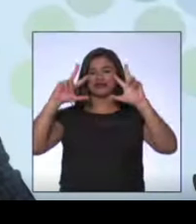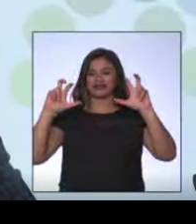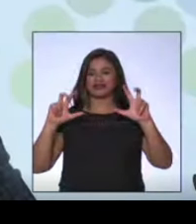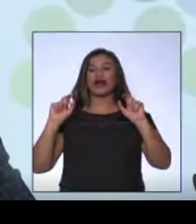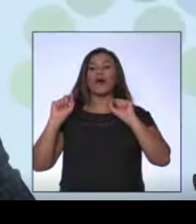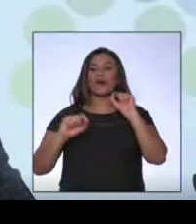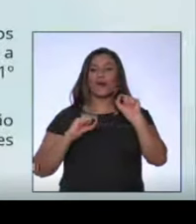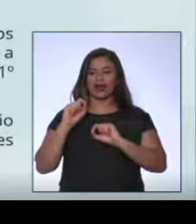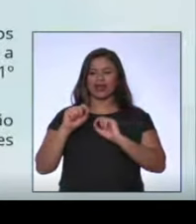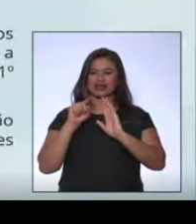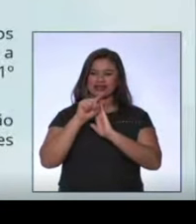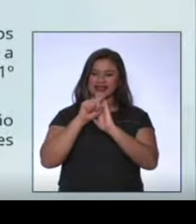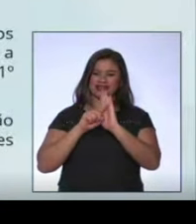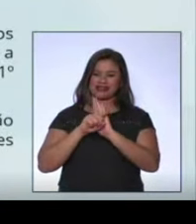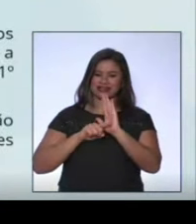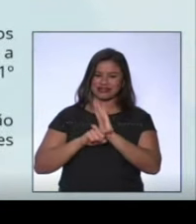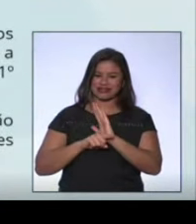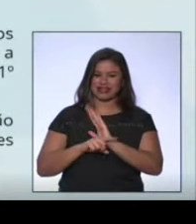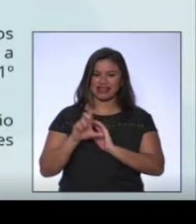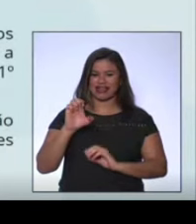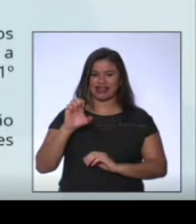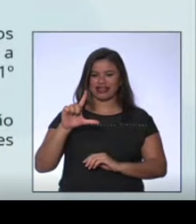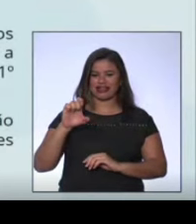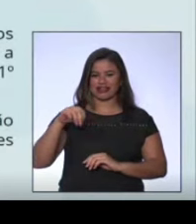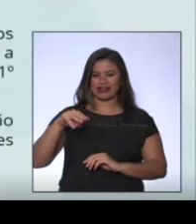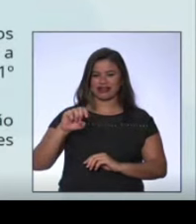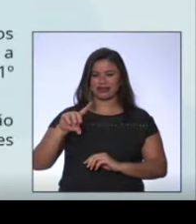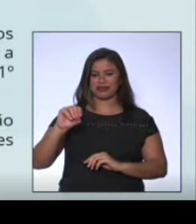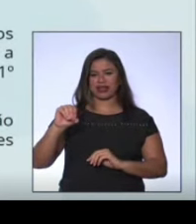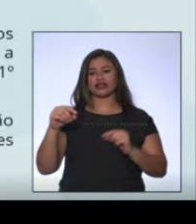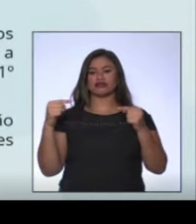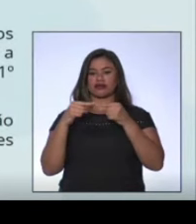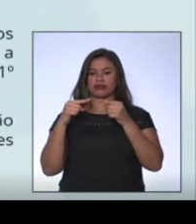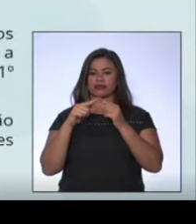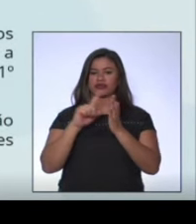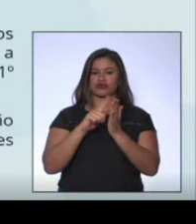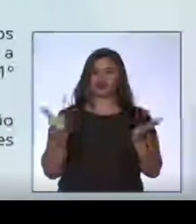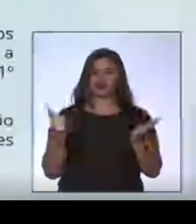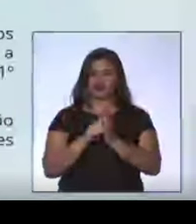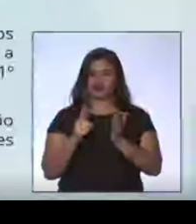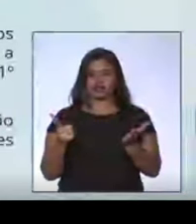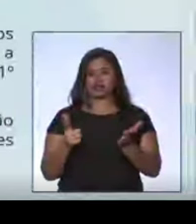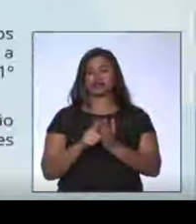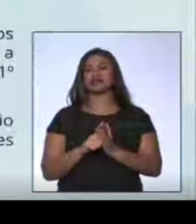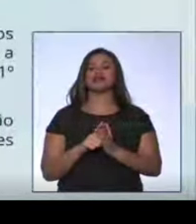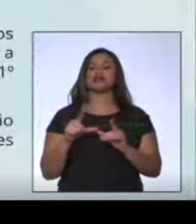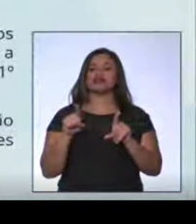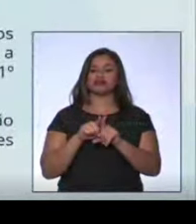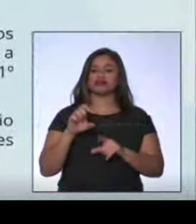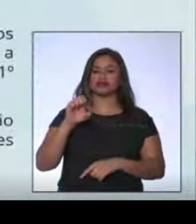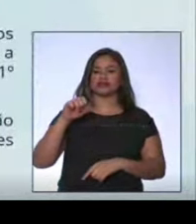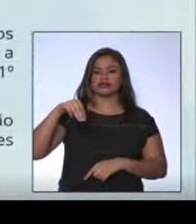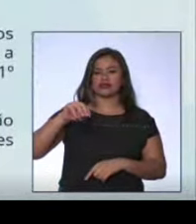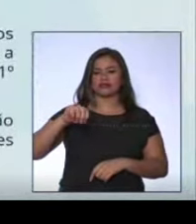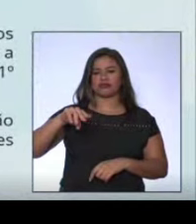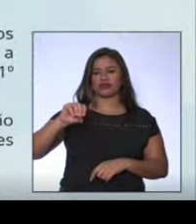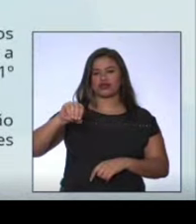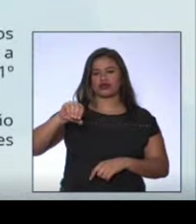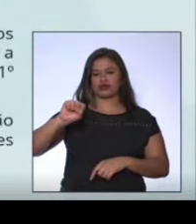professora? Análise dos elementos constitutivos do gênero notícia e suas semioses. O objetivo de nossa aula